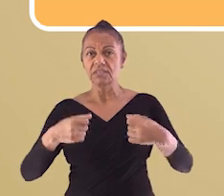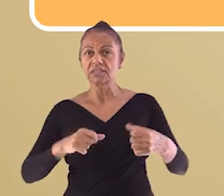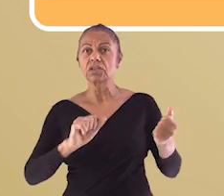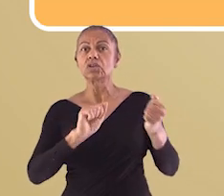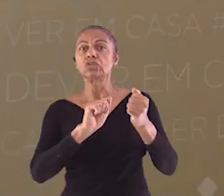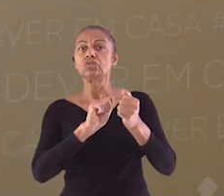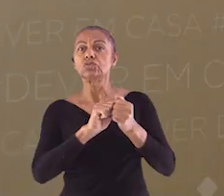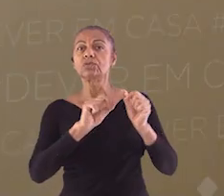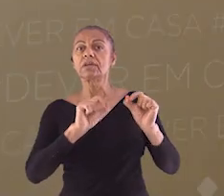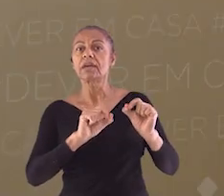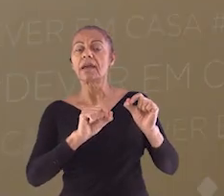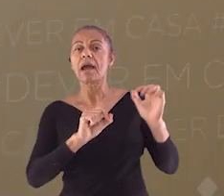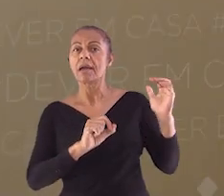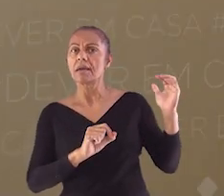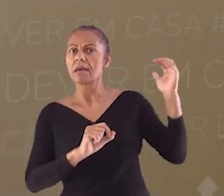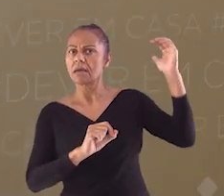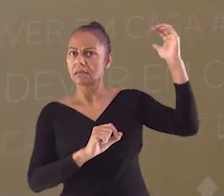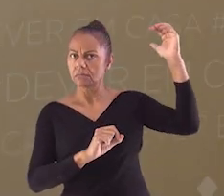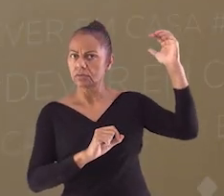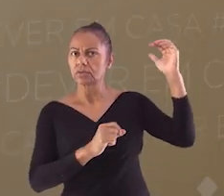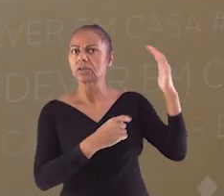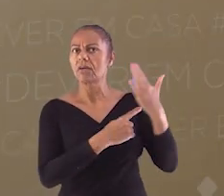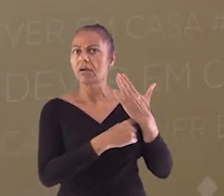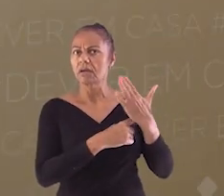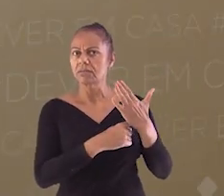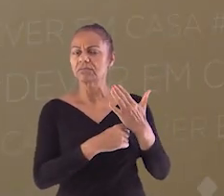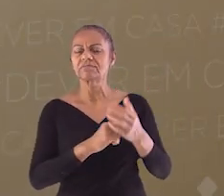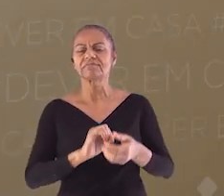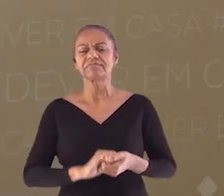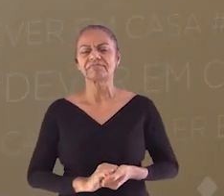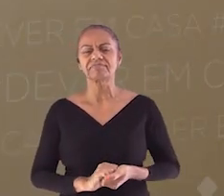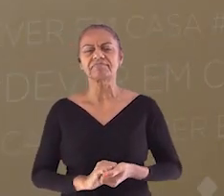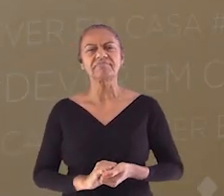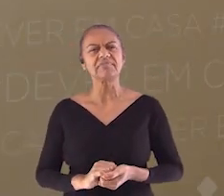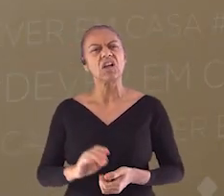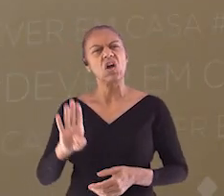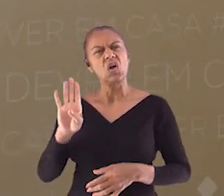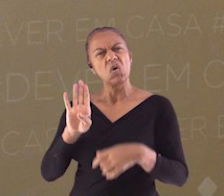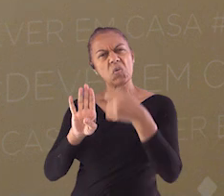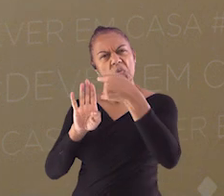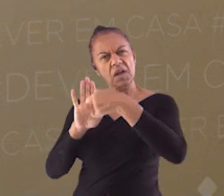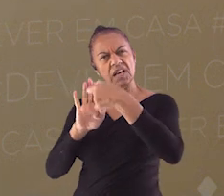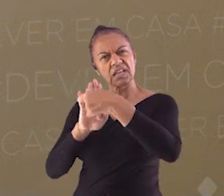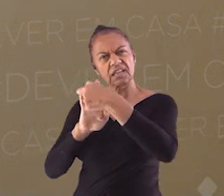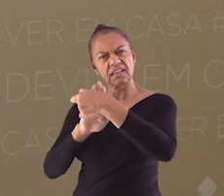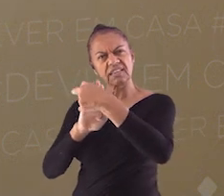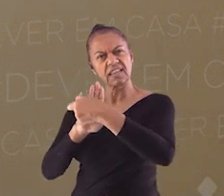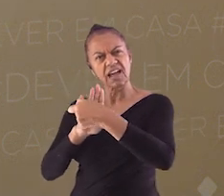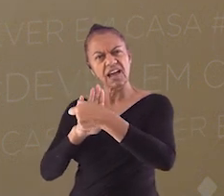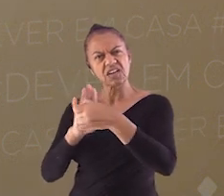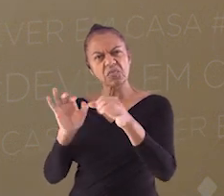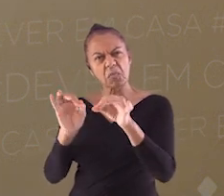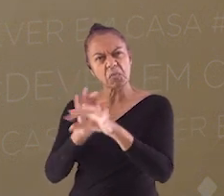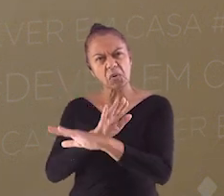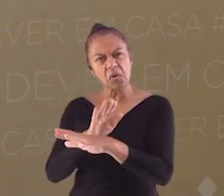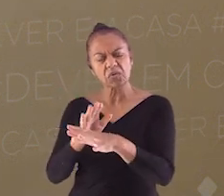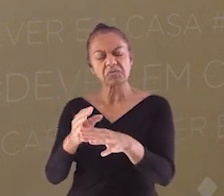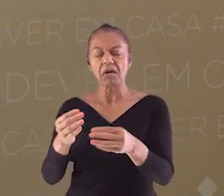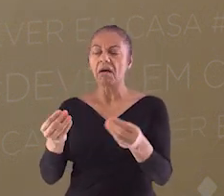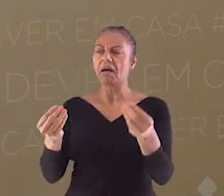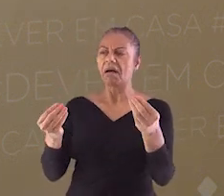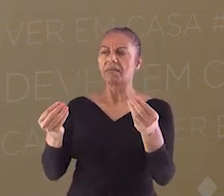ok? Será que o calendário chegou prontinho para a gente? E dividido os meses,